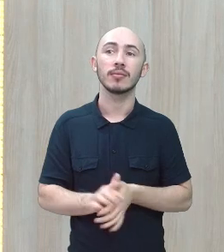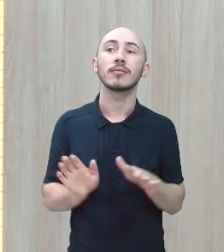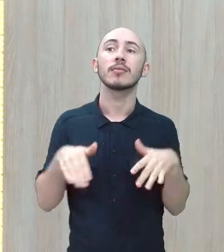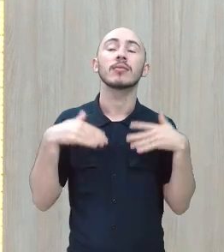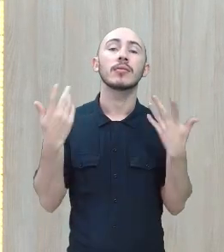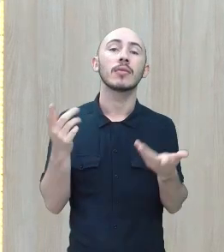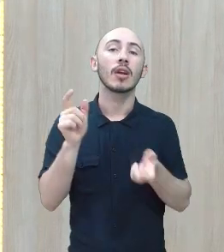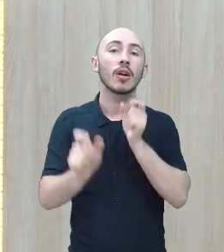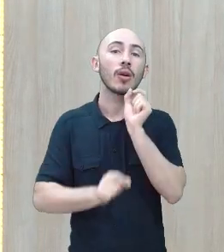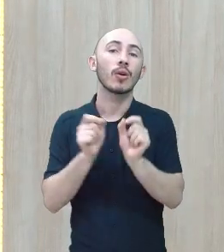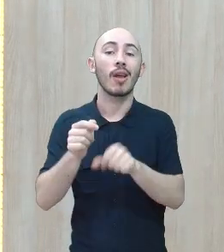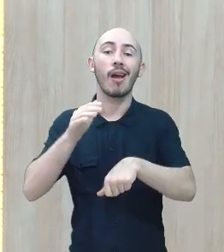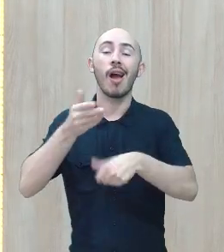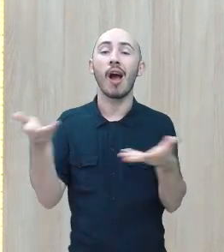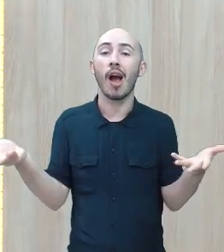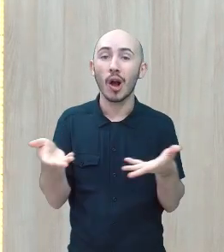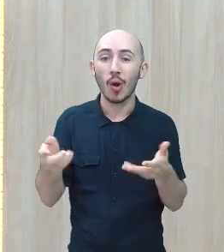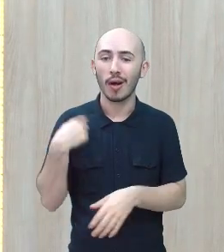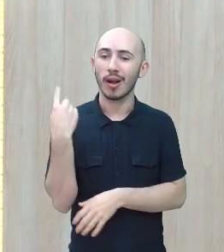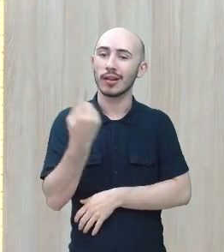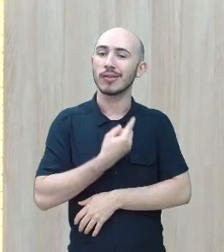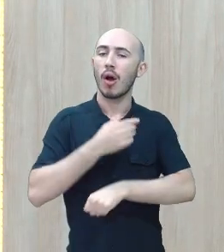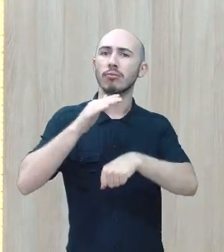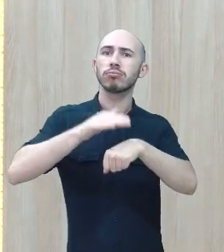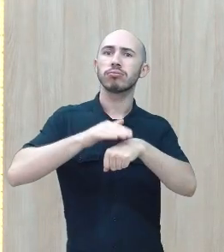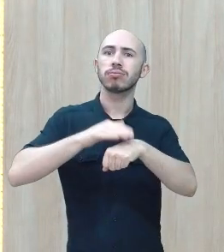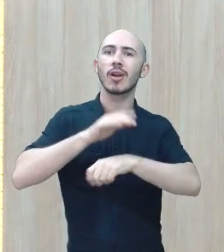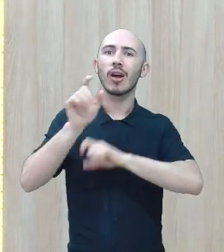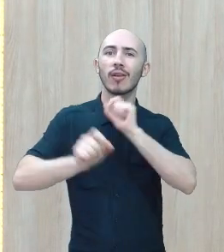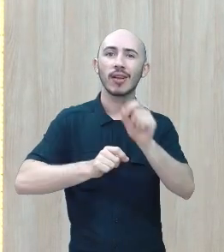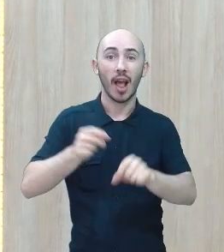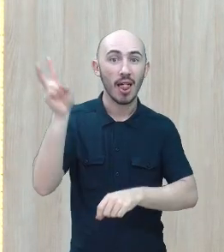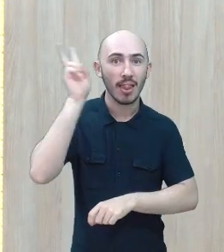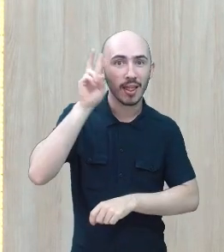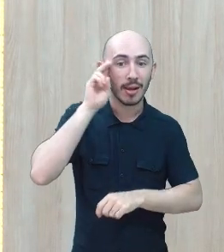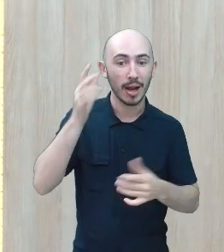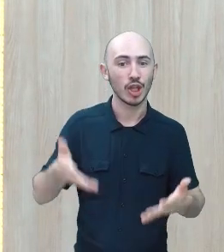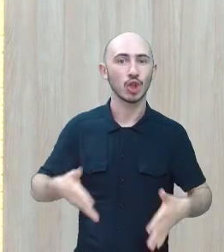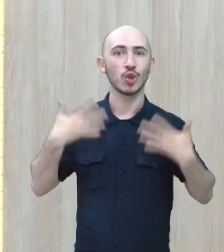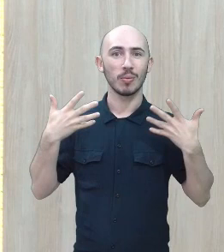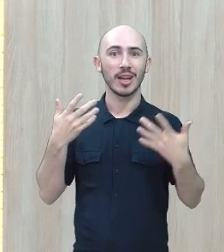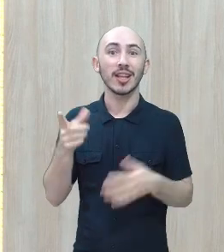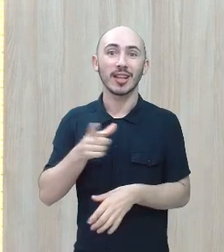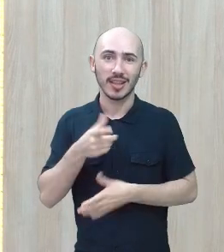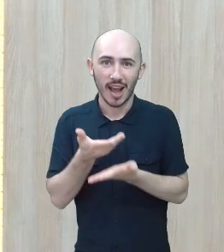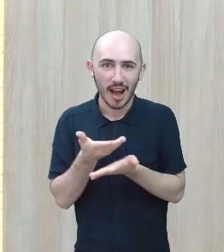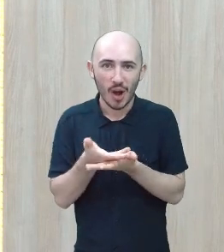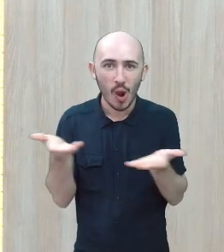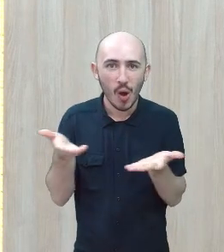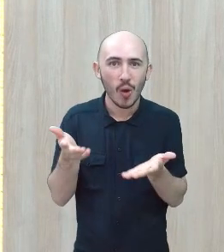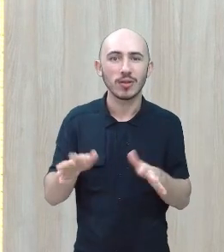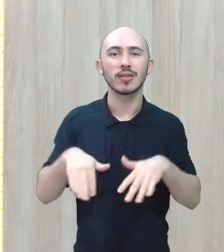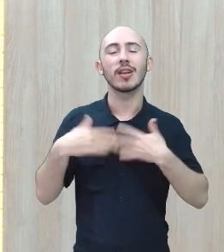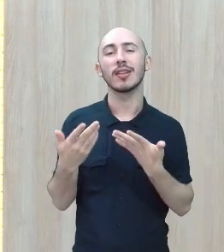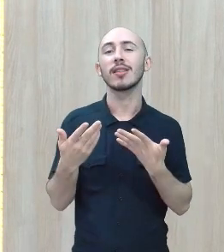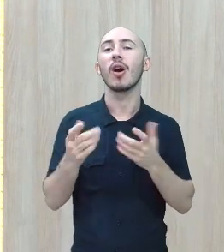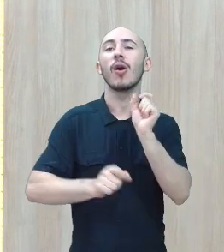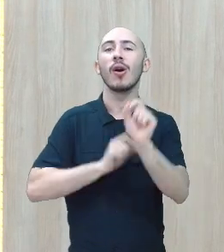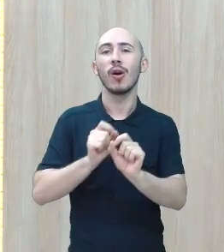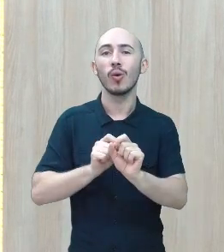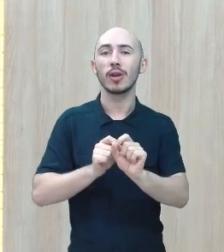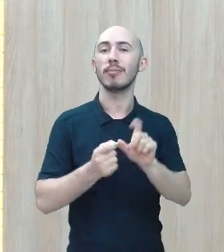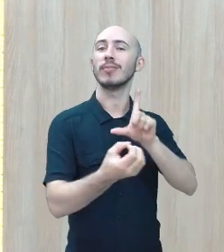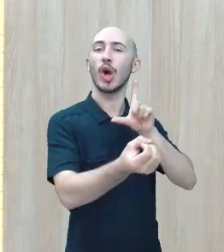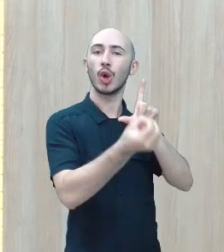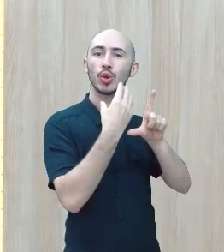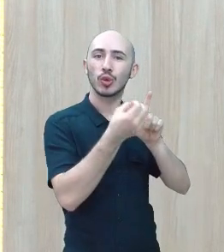E agora, a gente vai... Lembra que eu disse que tinha uma surpresa para a aula de hoje, que a gente ia ver um tutorial ao vivo e a cores?